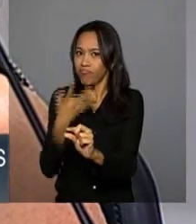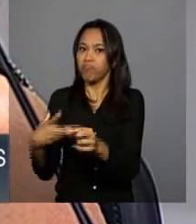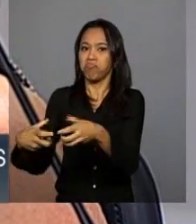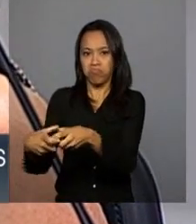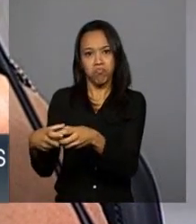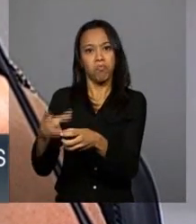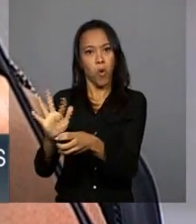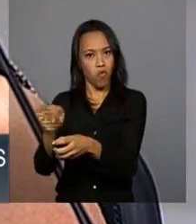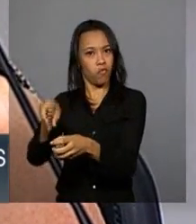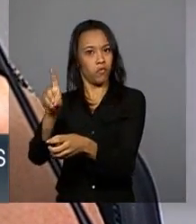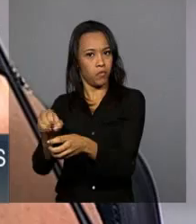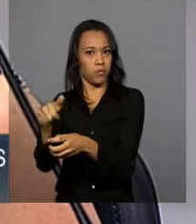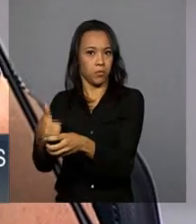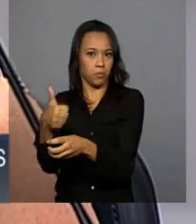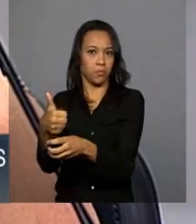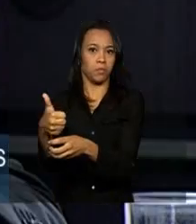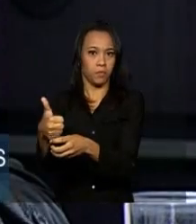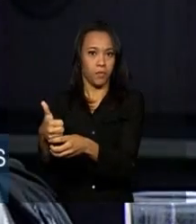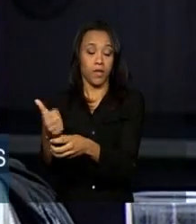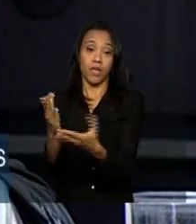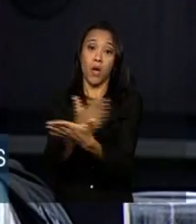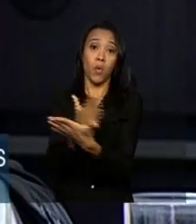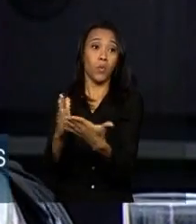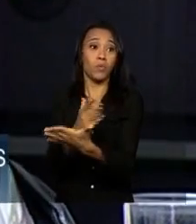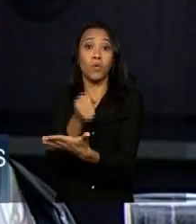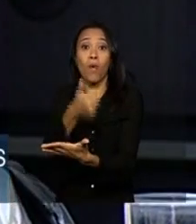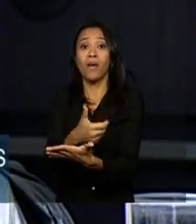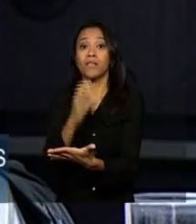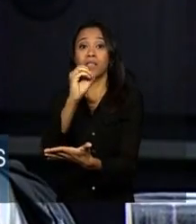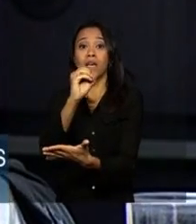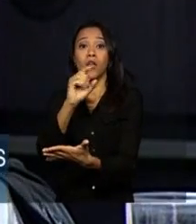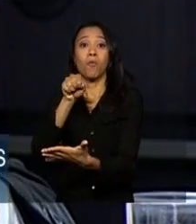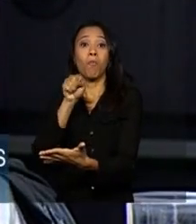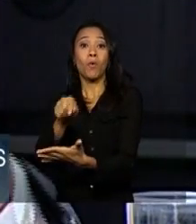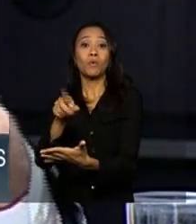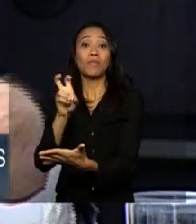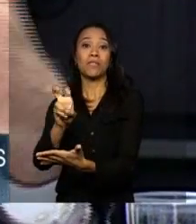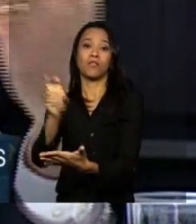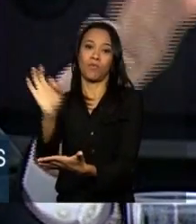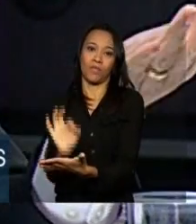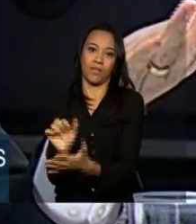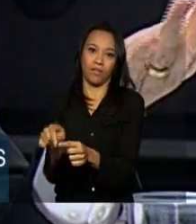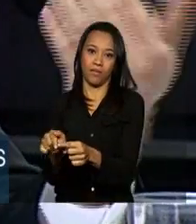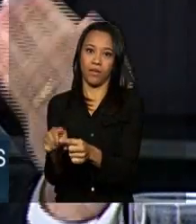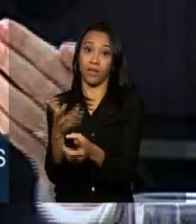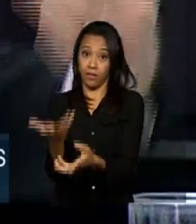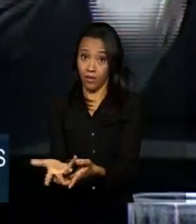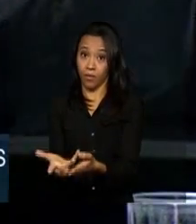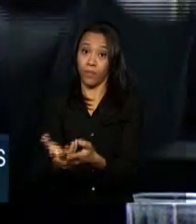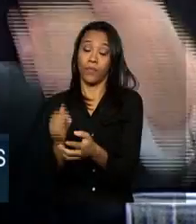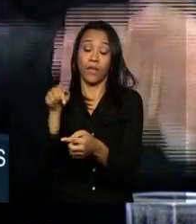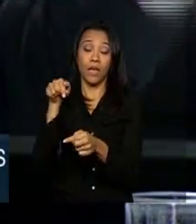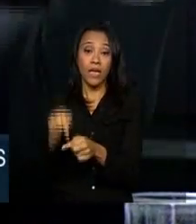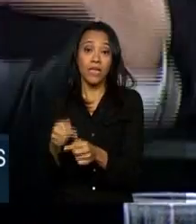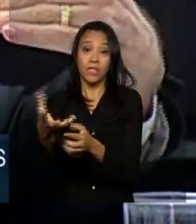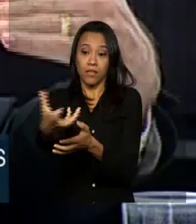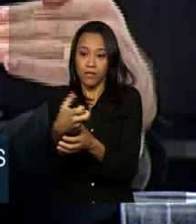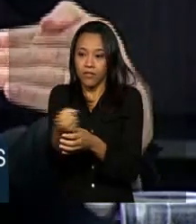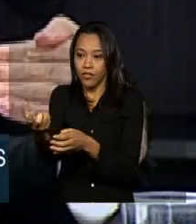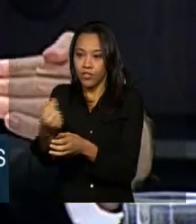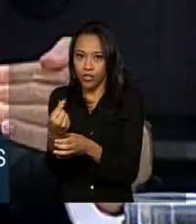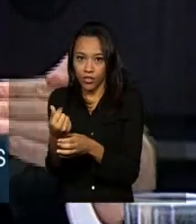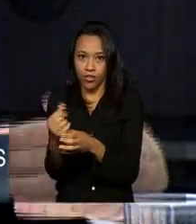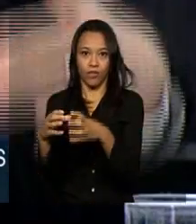plencia baixíssima em alguns casos ela chega a 0.5% Portanto o retorno isso traz de volta